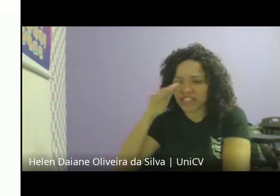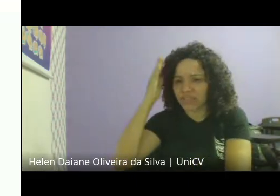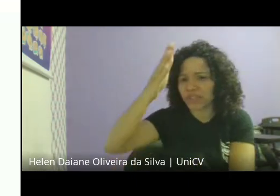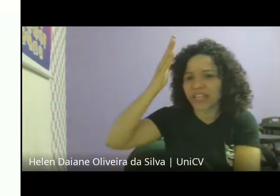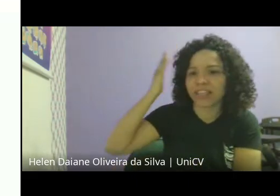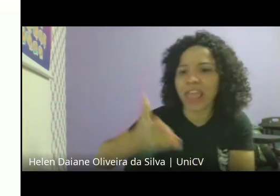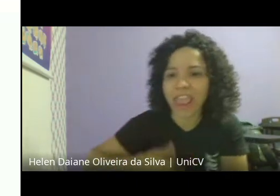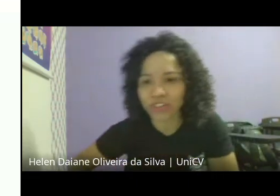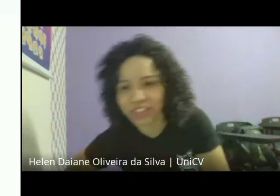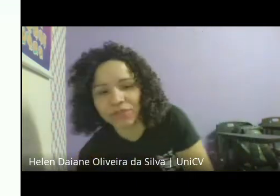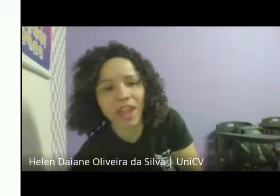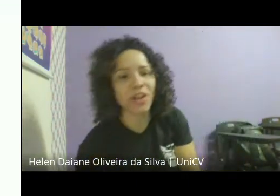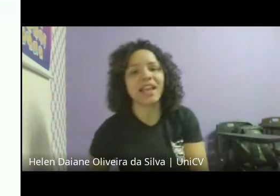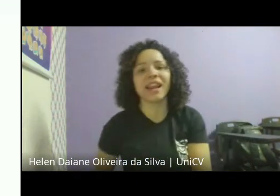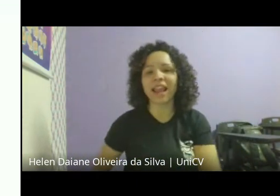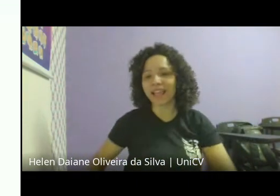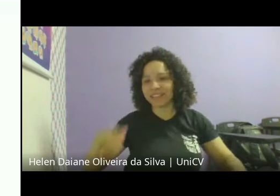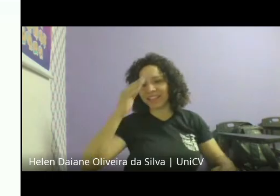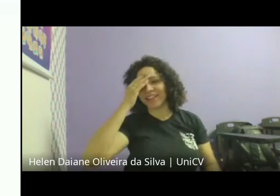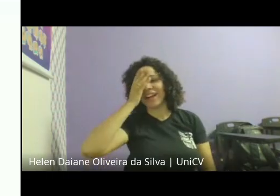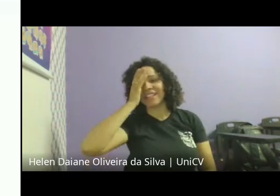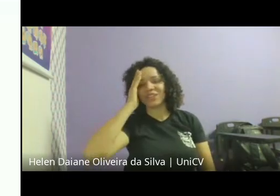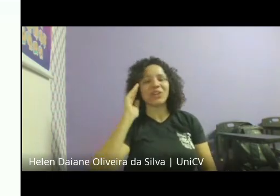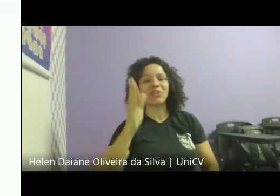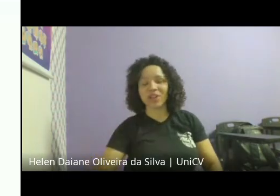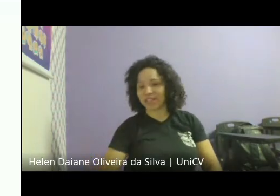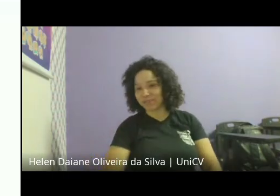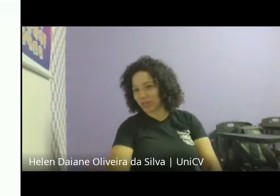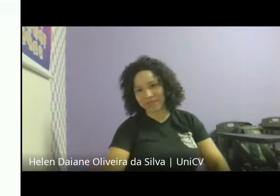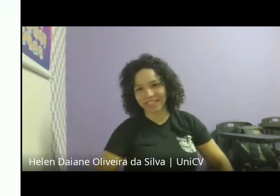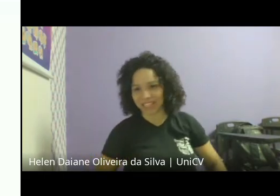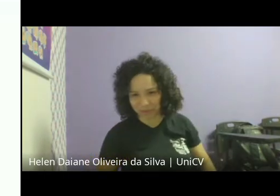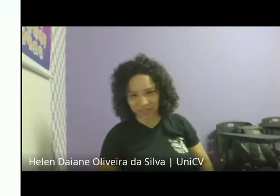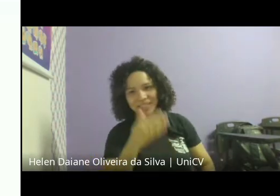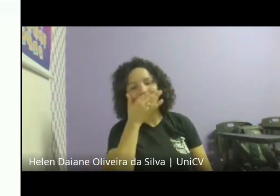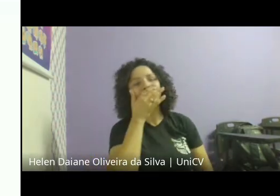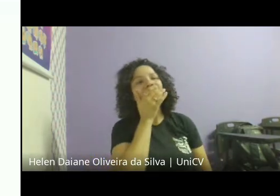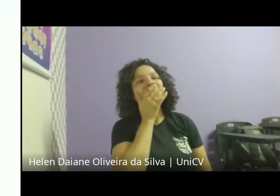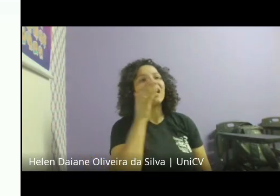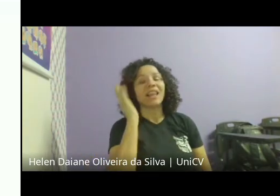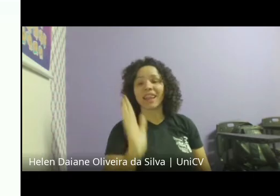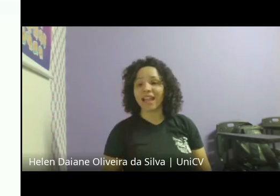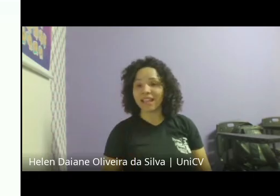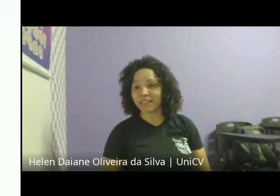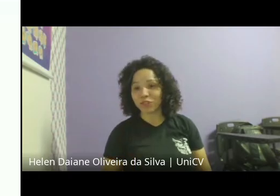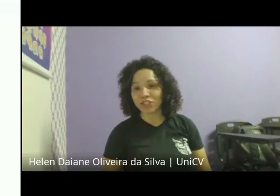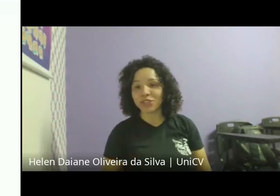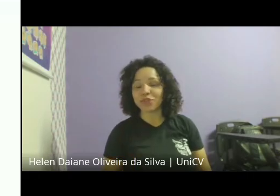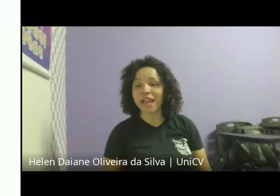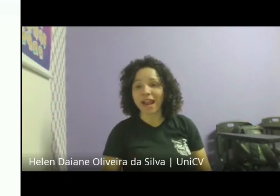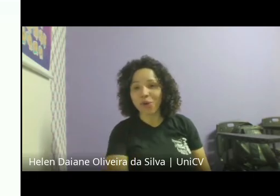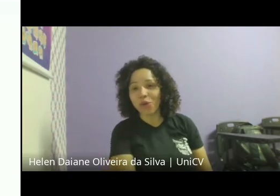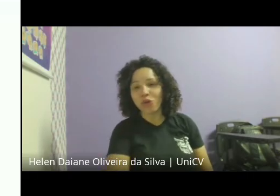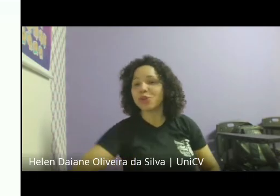Nossa, você viu isso aqui? Onde você viu? Lá. Ai, gente, vou colocar isso no próximo slide para vocês verem. Lá no